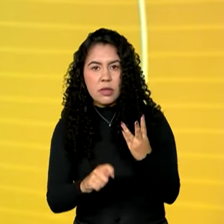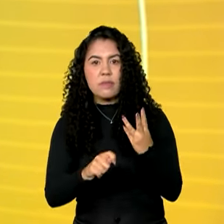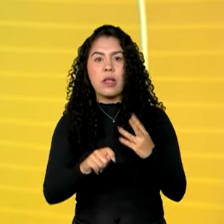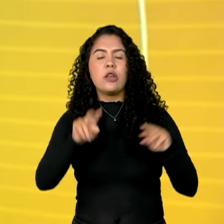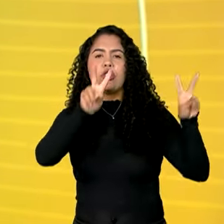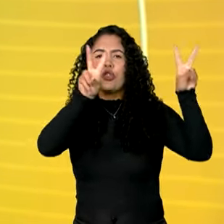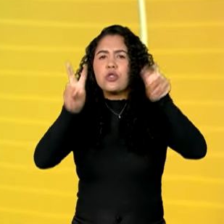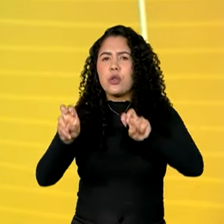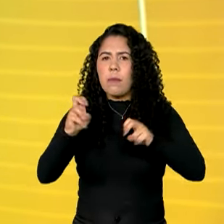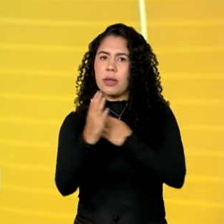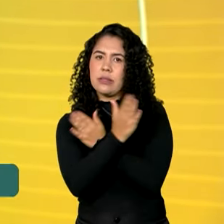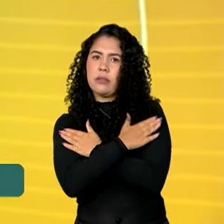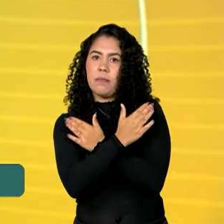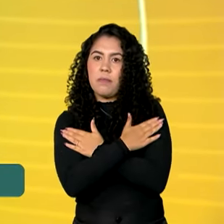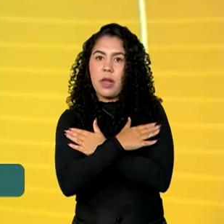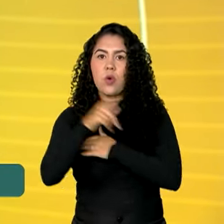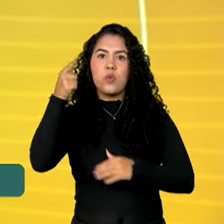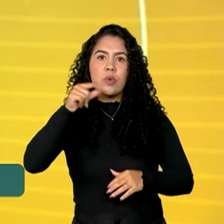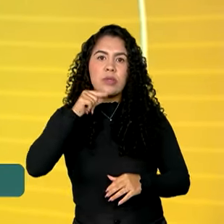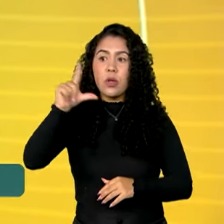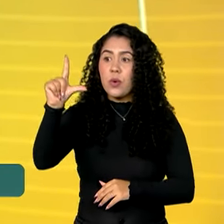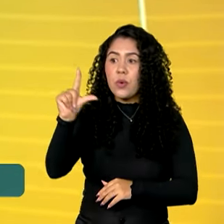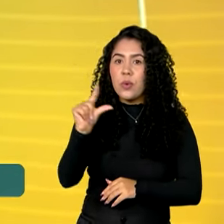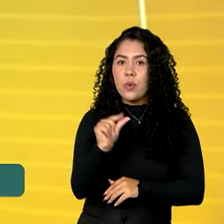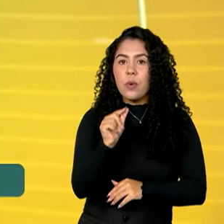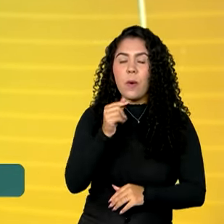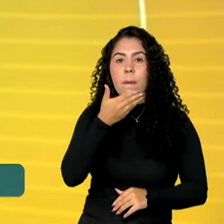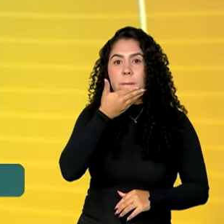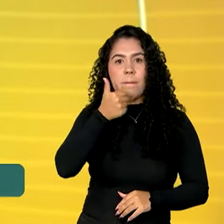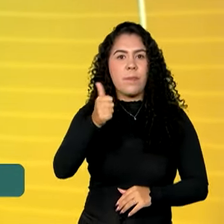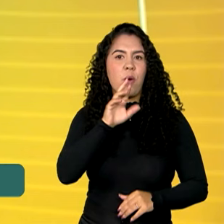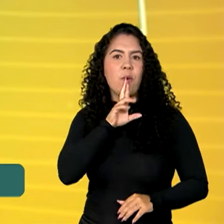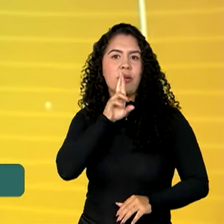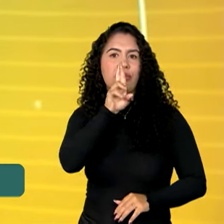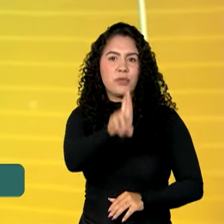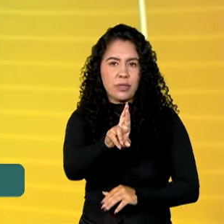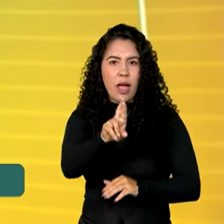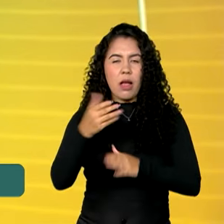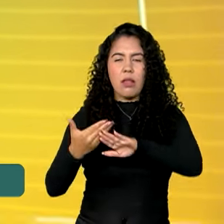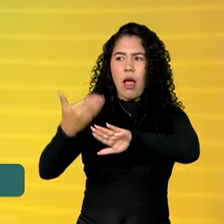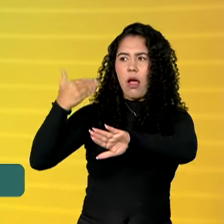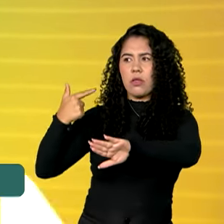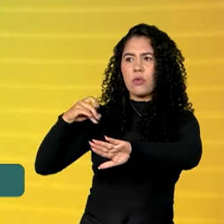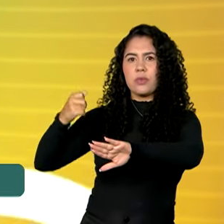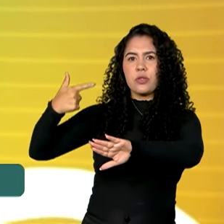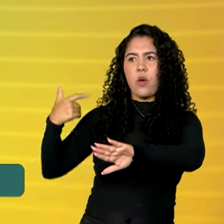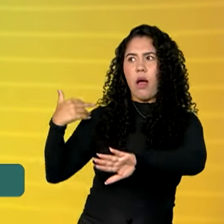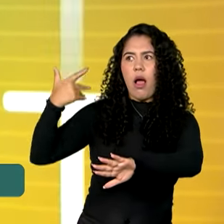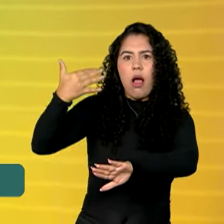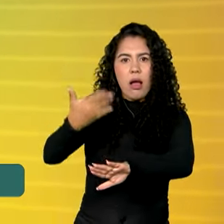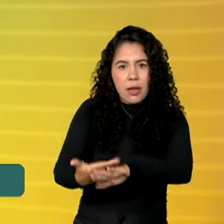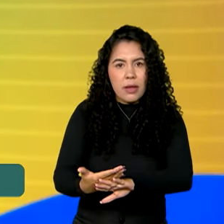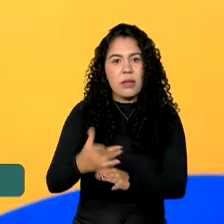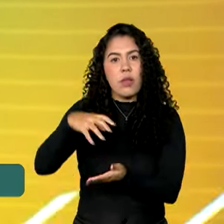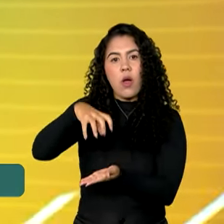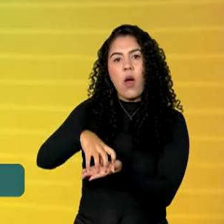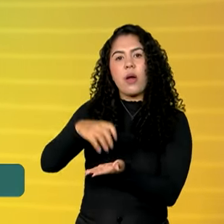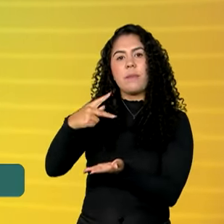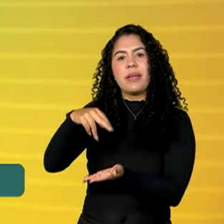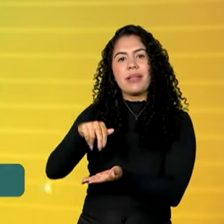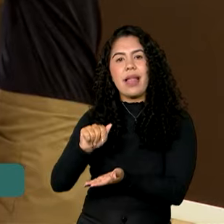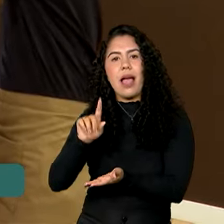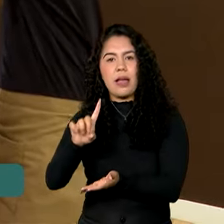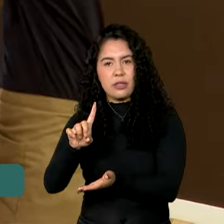taxa desde 2012. Isso de acordo com a Pesquisa Nacional por Amostra de Domicílios, a PNAD do IBGE.